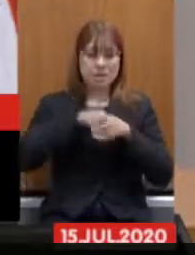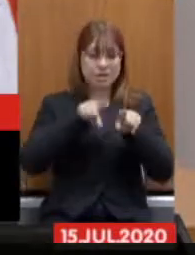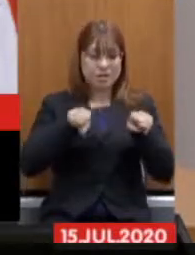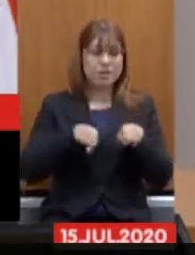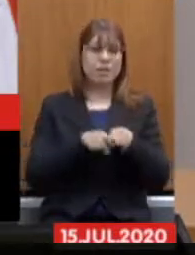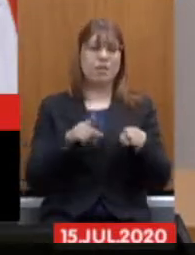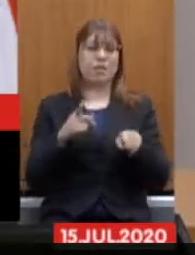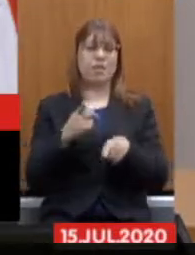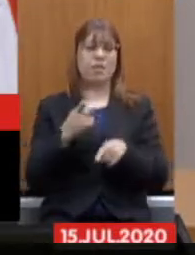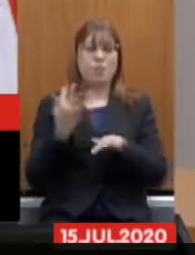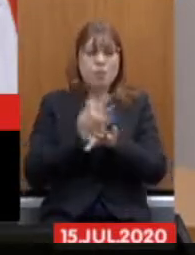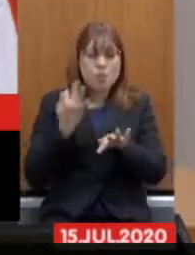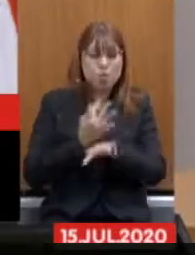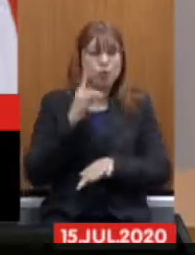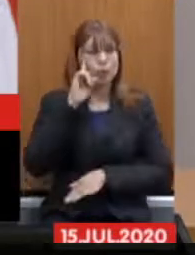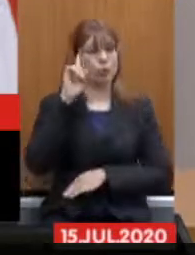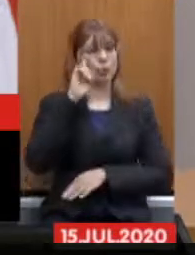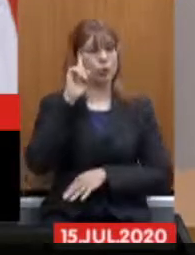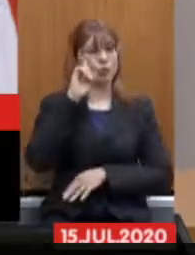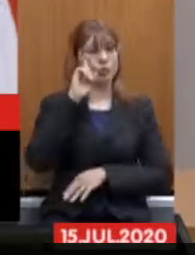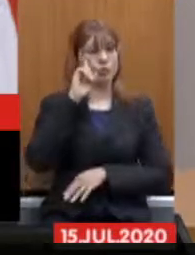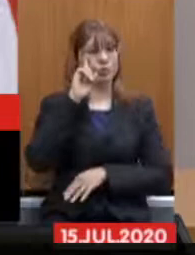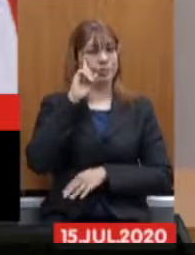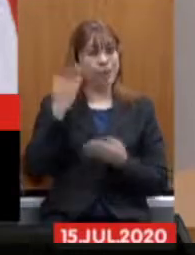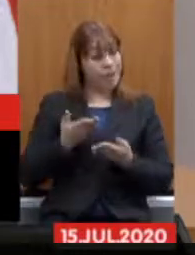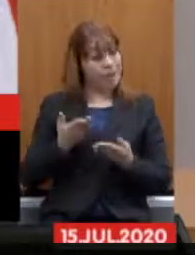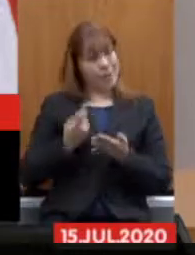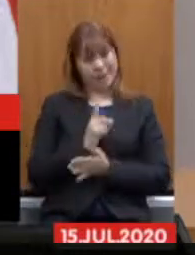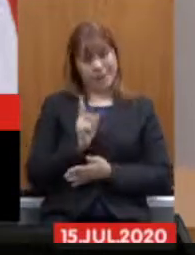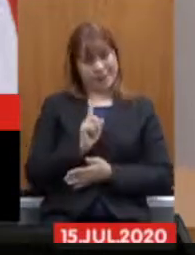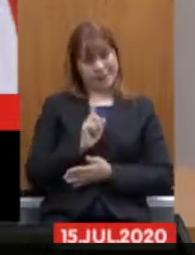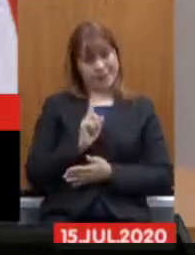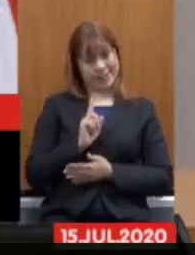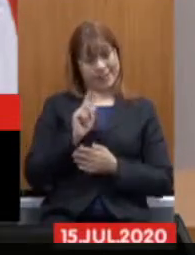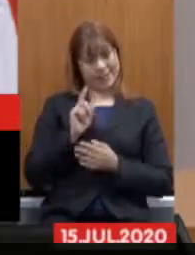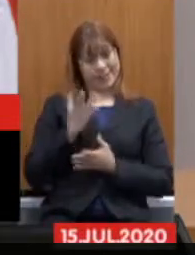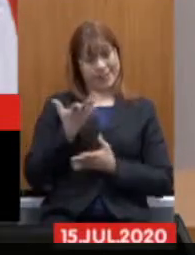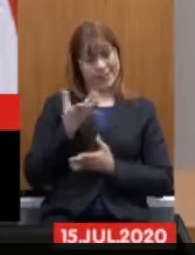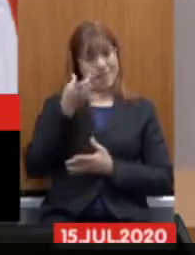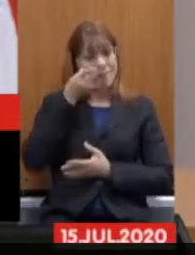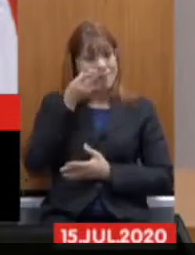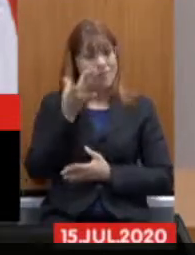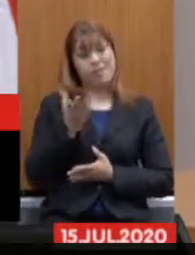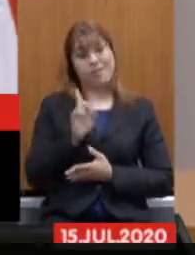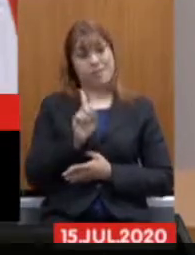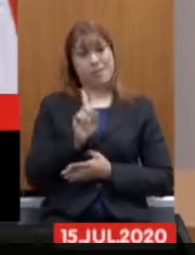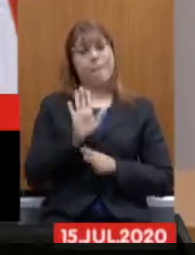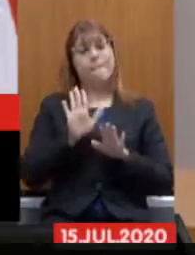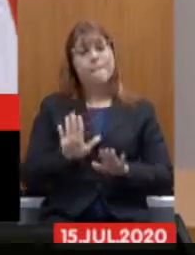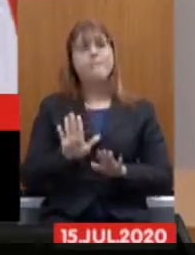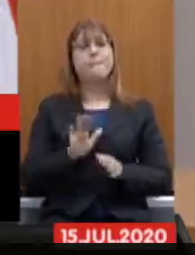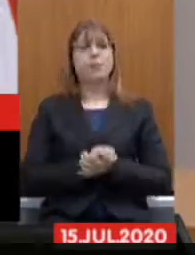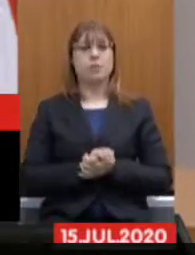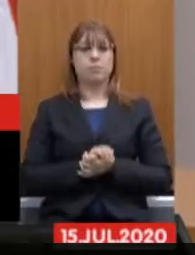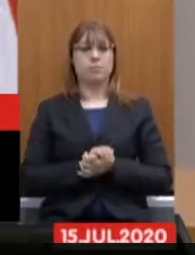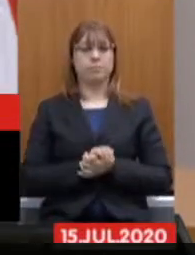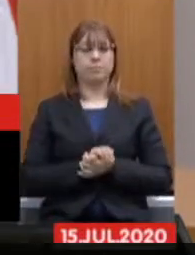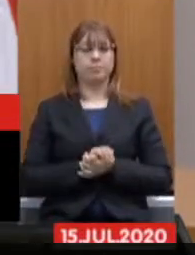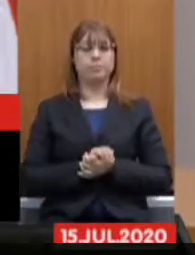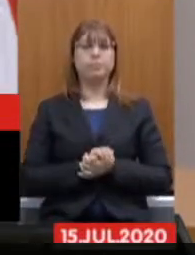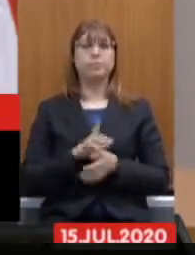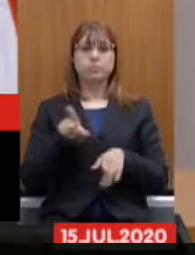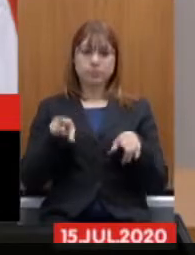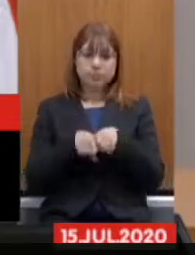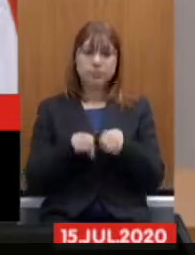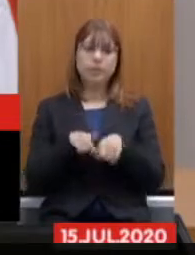cotidianamente não estão enfrentando agora presencialmente mas enfrentam com o